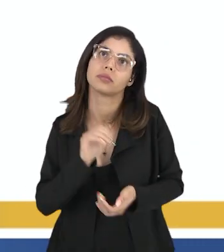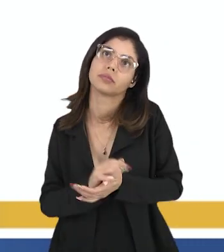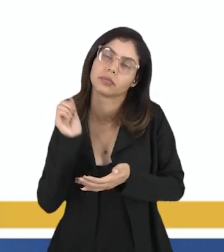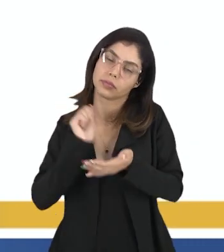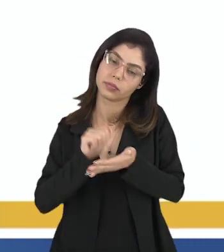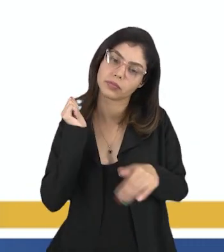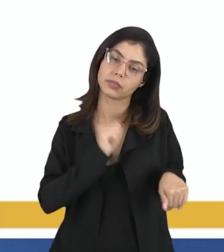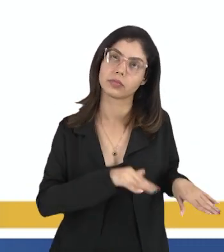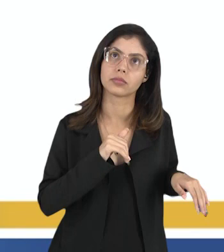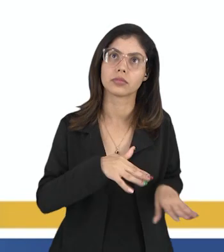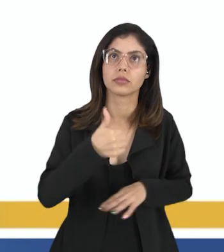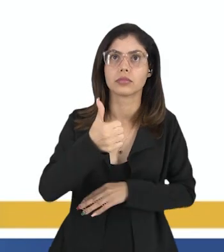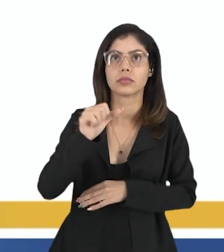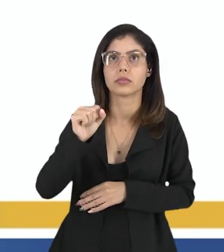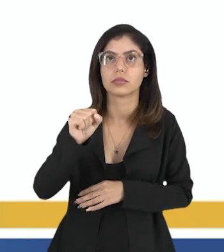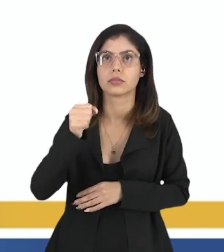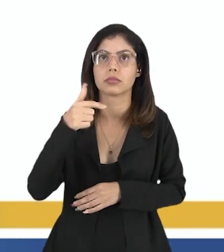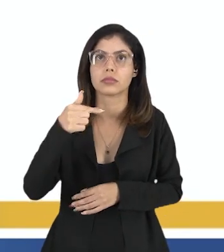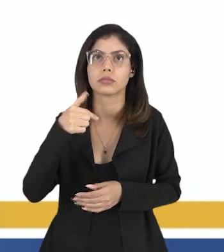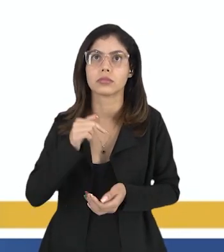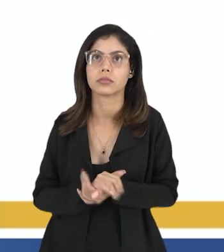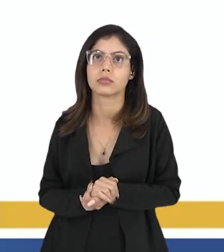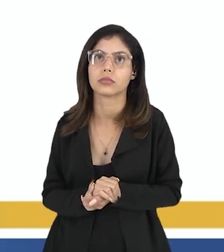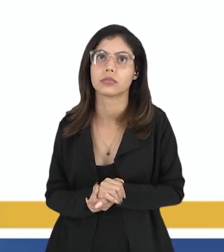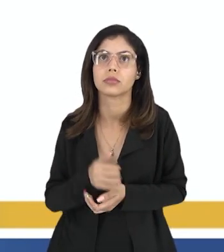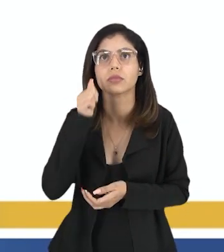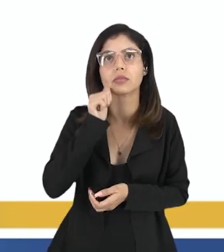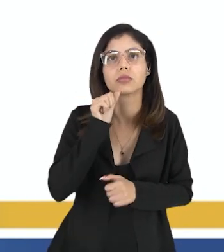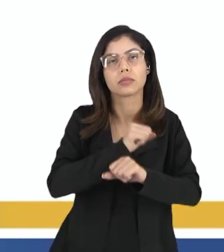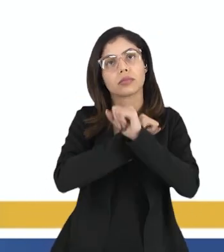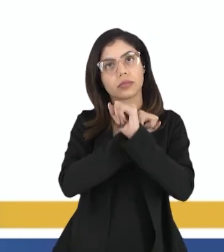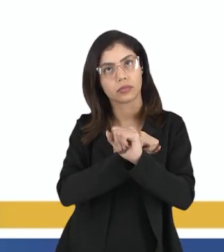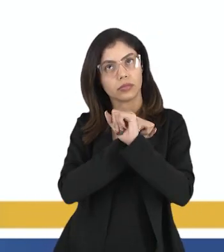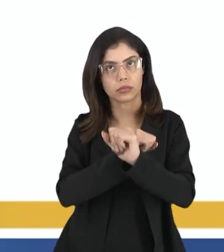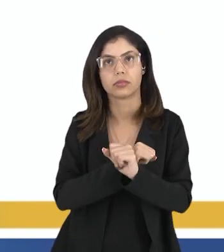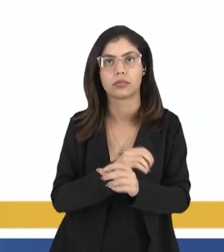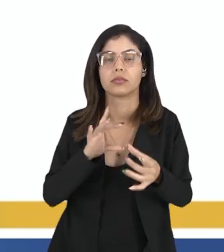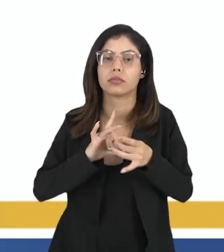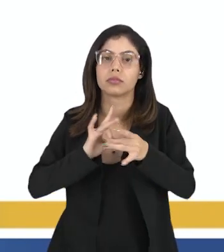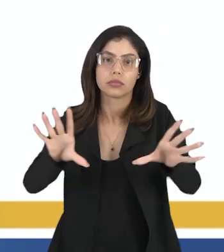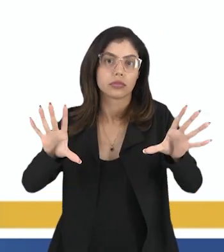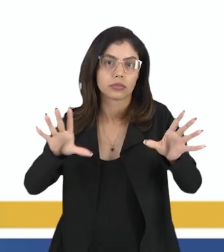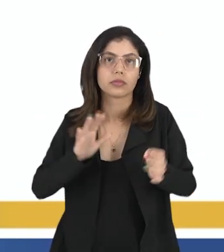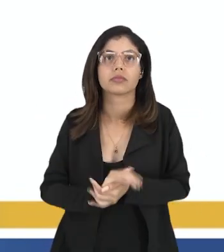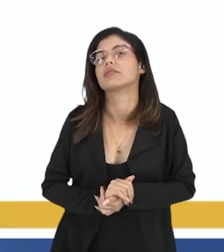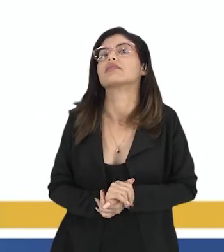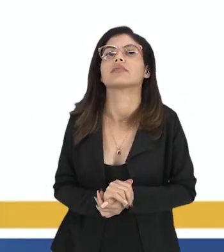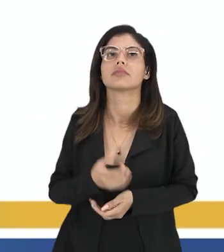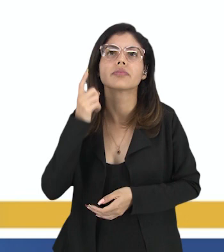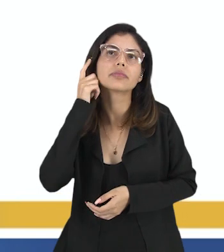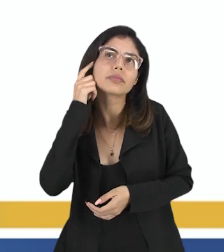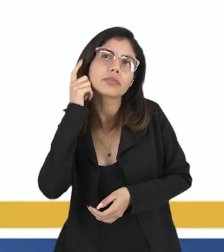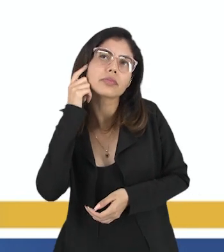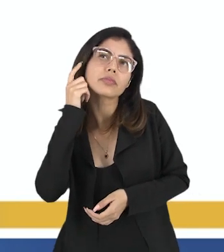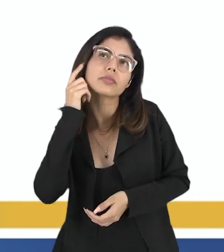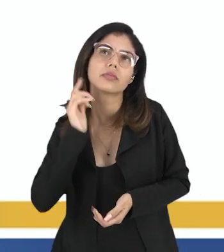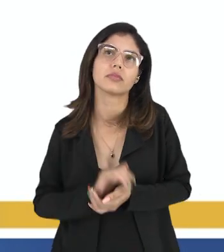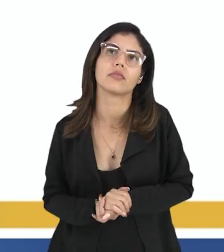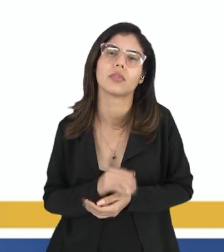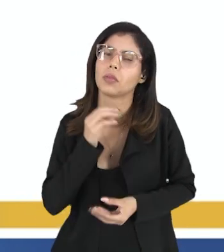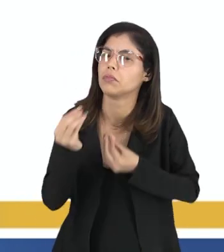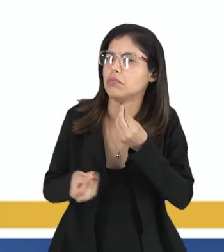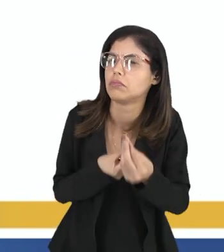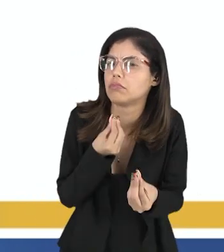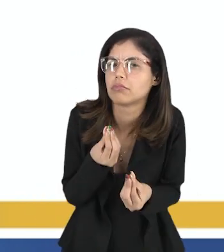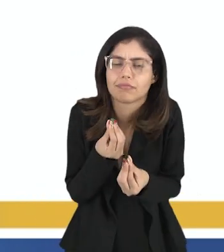de 1871, as crianças que nascessem de mulheres escravizadas, elas seriam livres, né? Mas a gente pensa, para onde uma